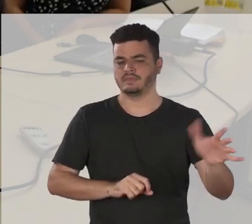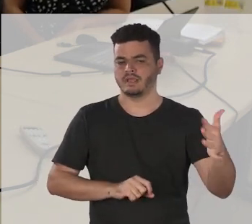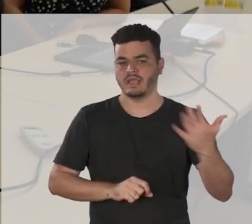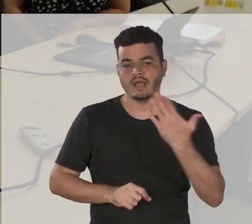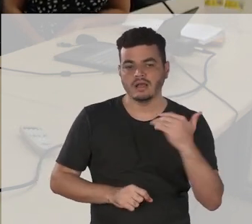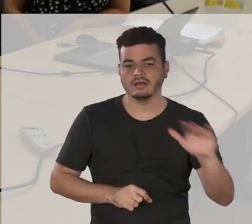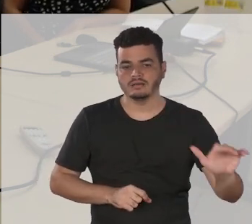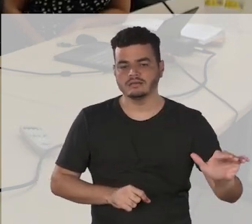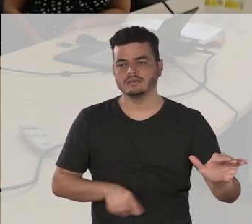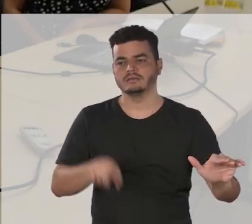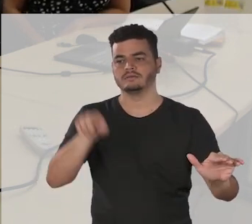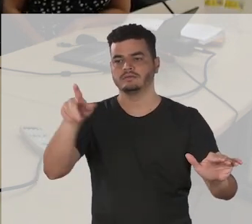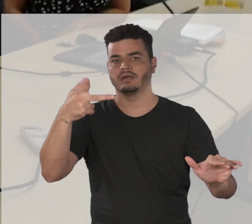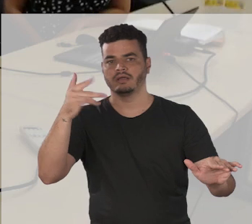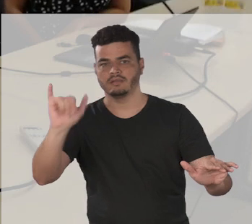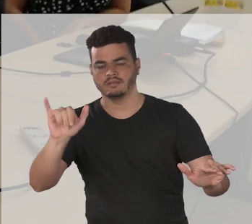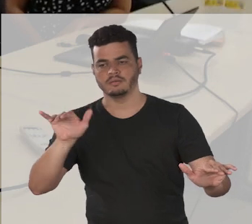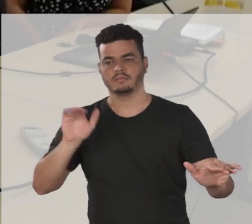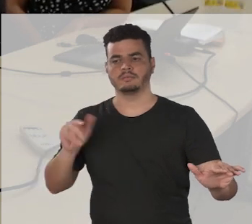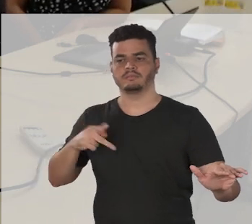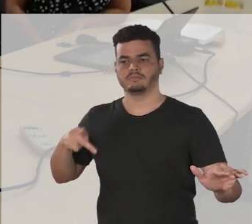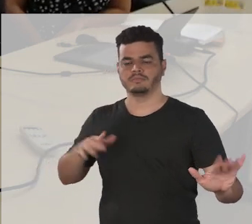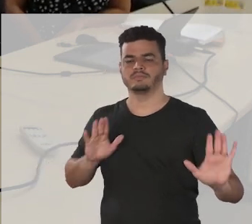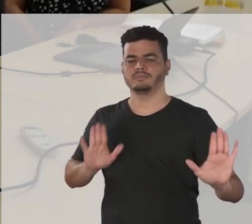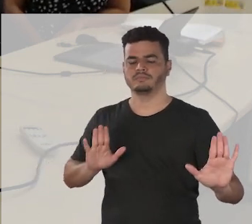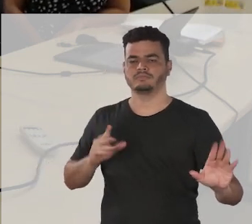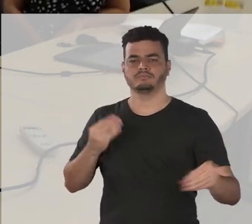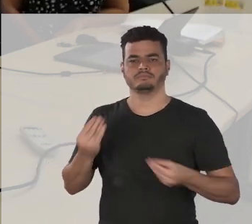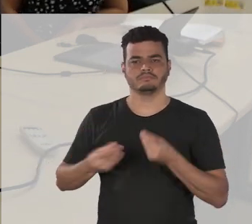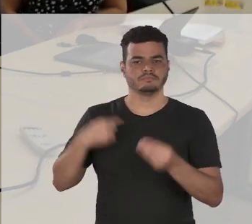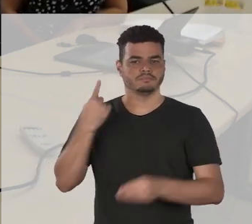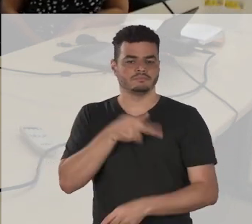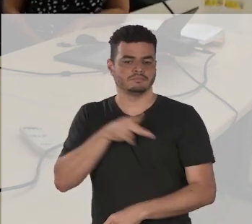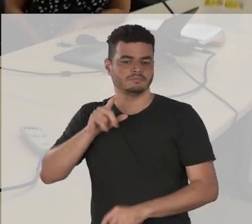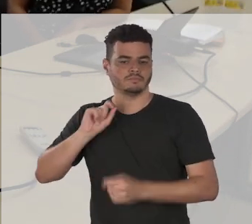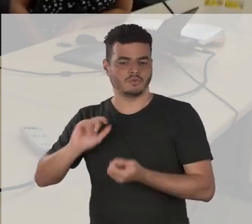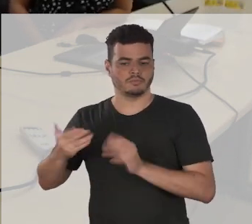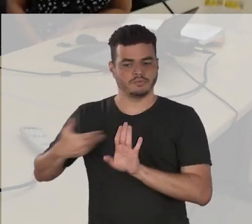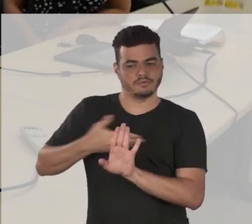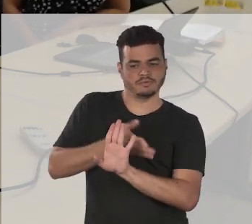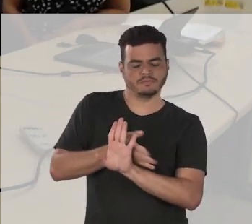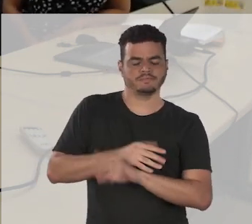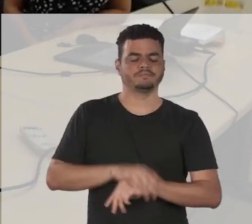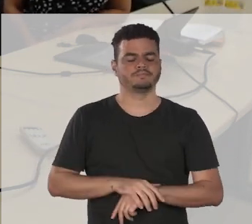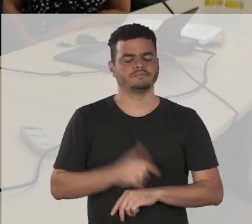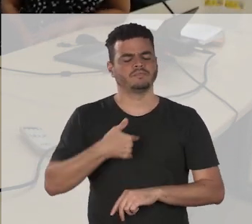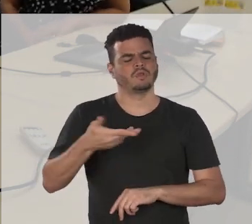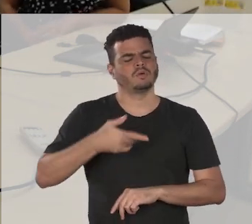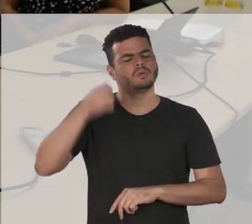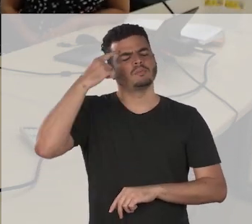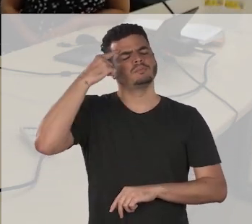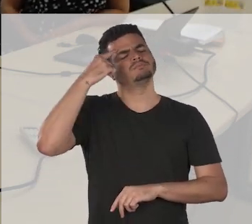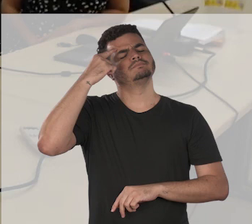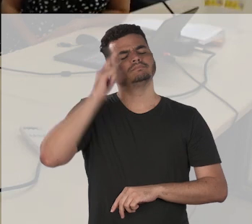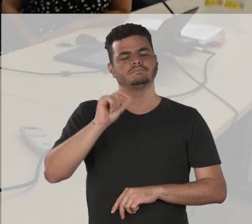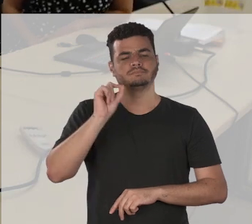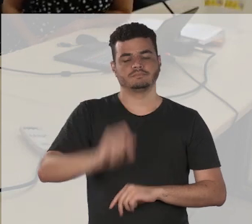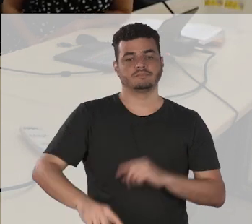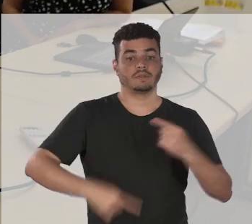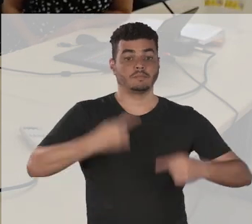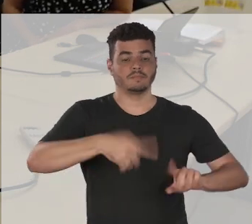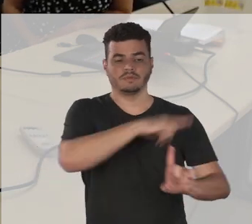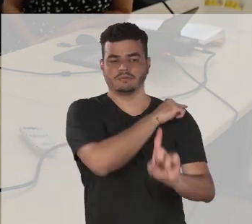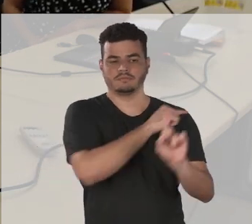de driblar, né, essa situação. Pensando aqui na questão do cancelamento ou na reescrita, né, dos